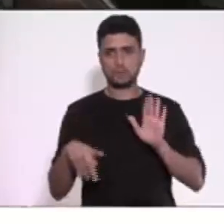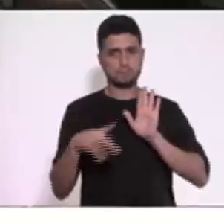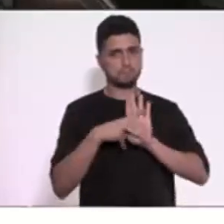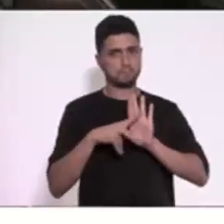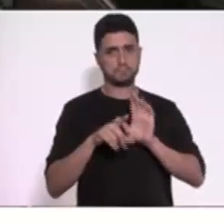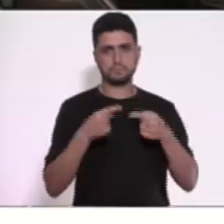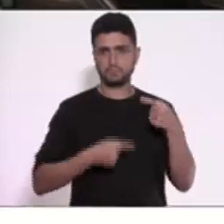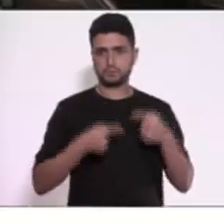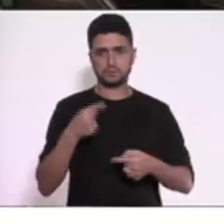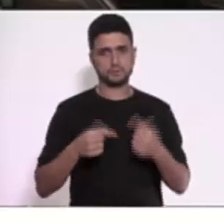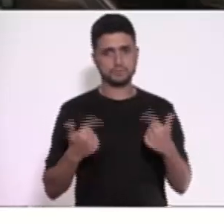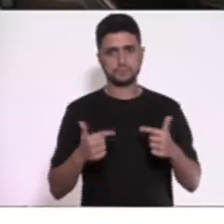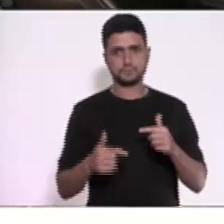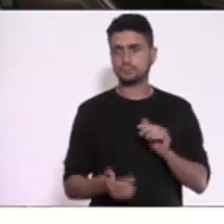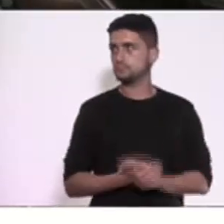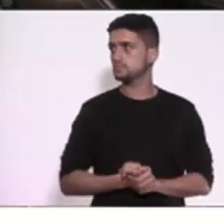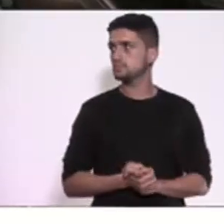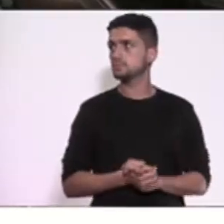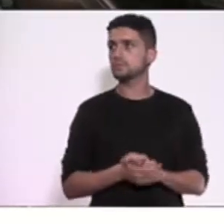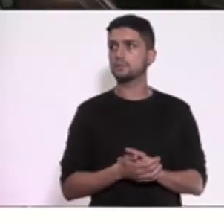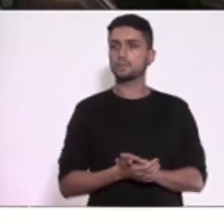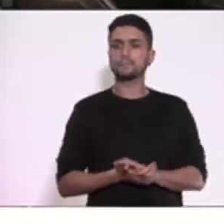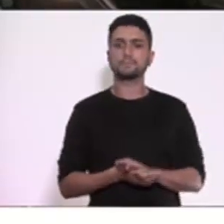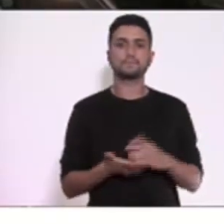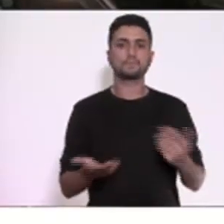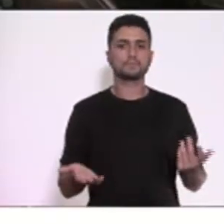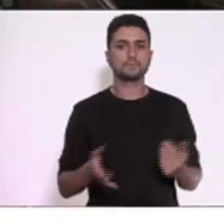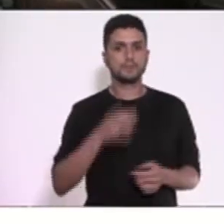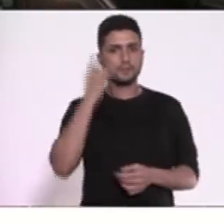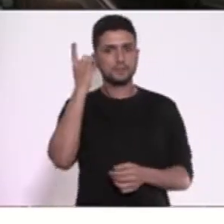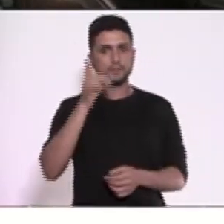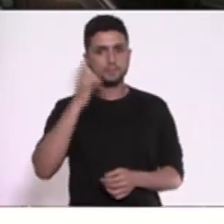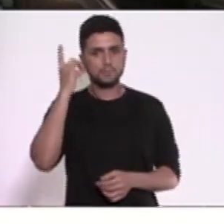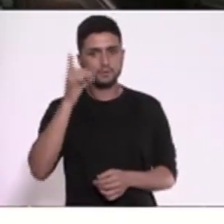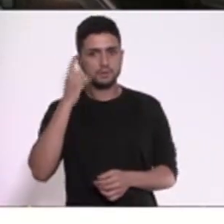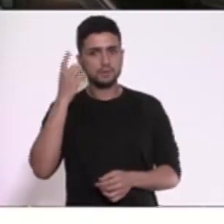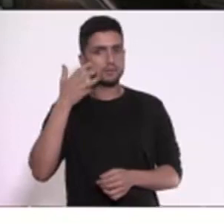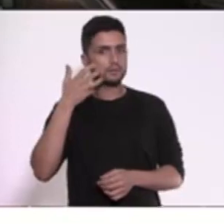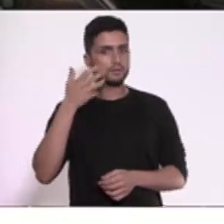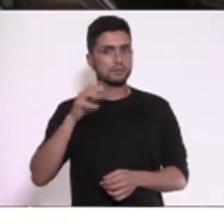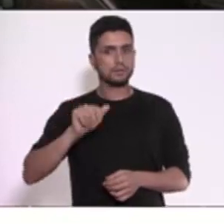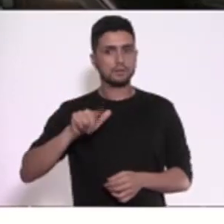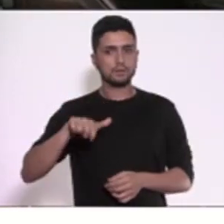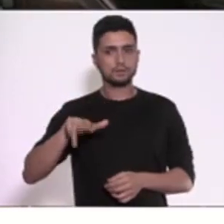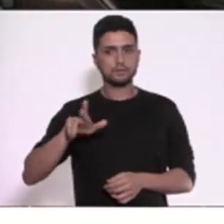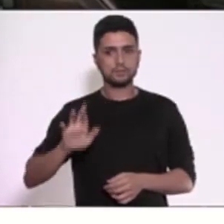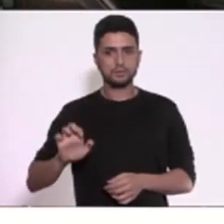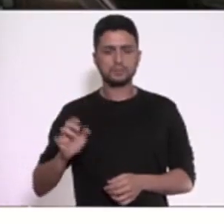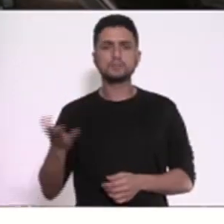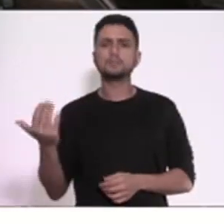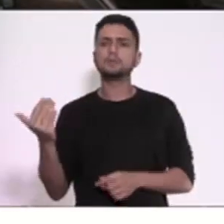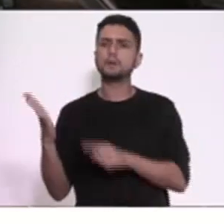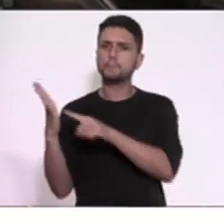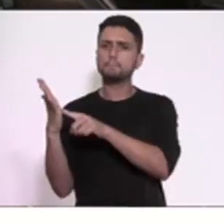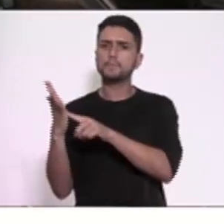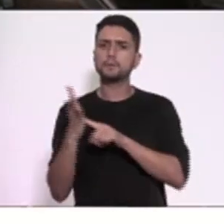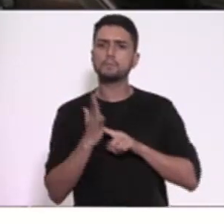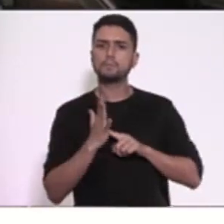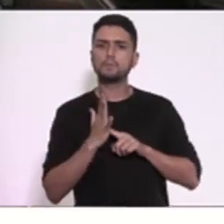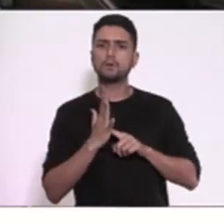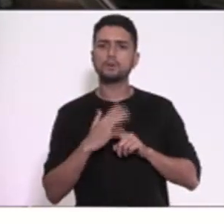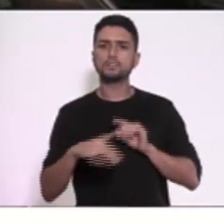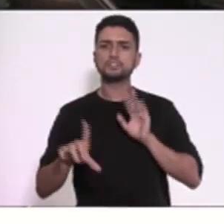Deputado Alexandre Freitas, queria concluir meu raciocínio, mas conceda a Vossa Excelência a parte. Deputado Valdec, me mostra uma lei em vigência que